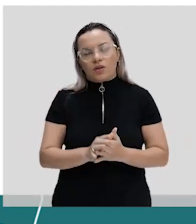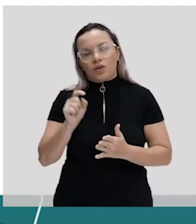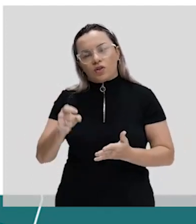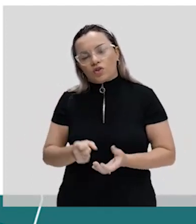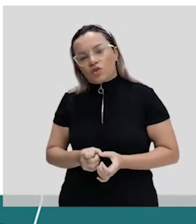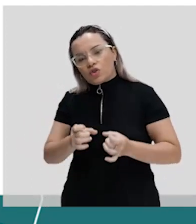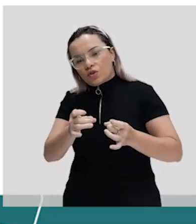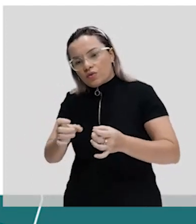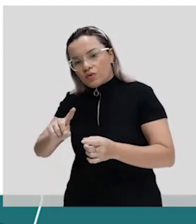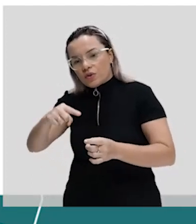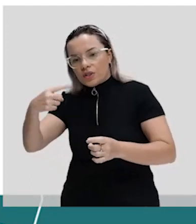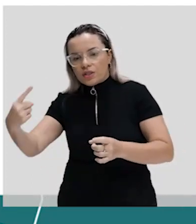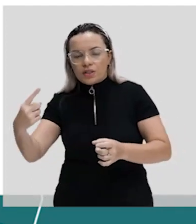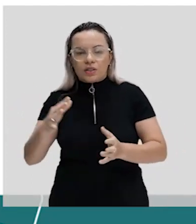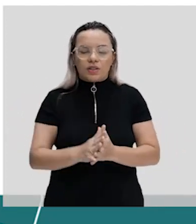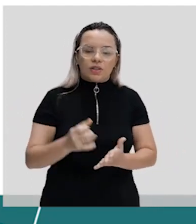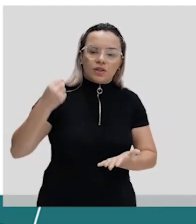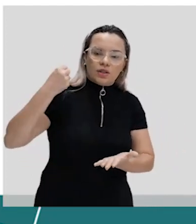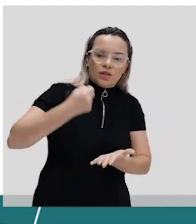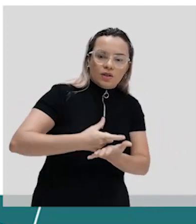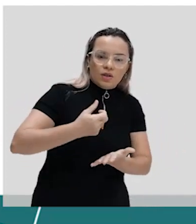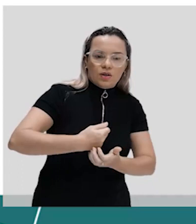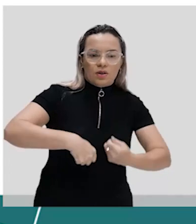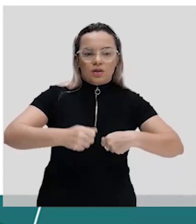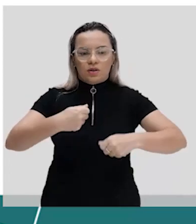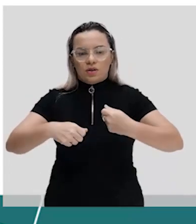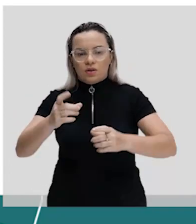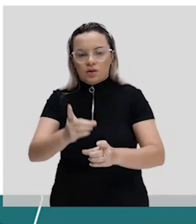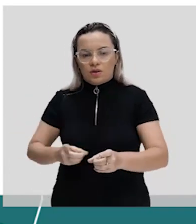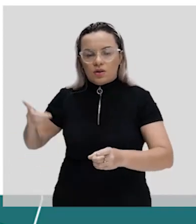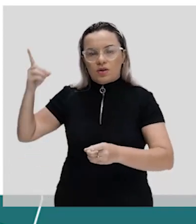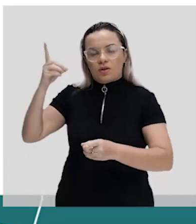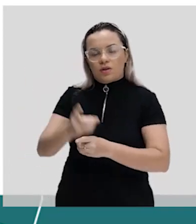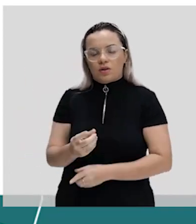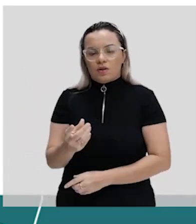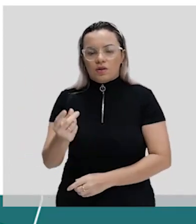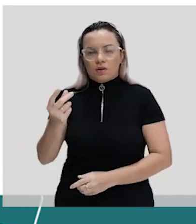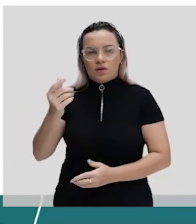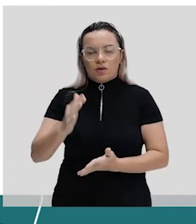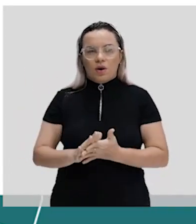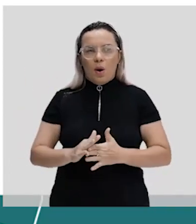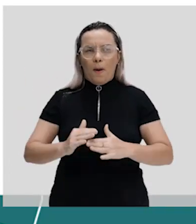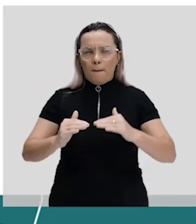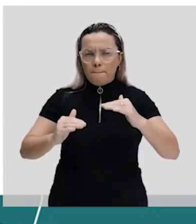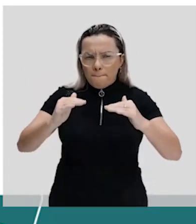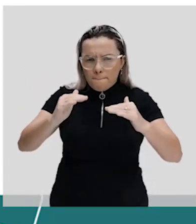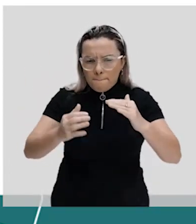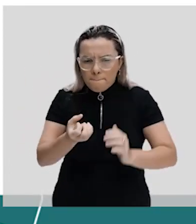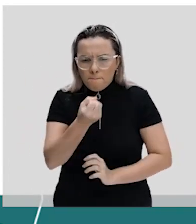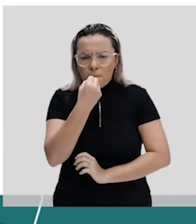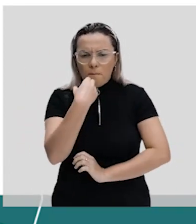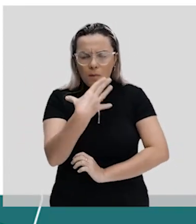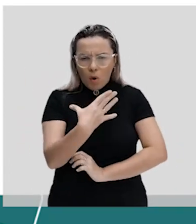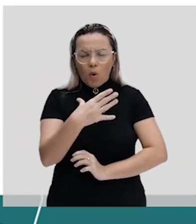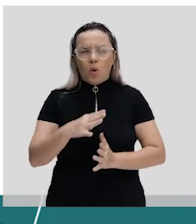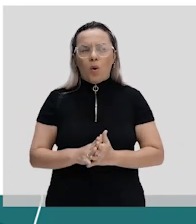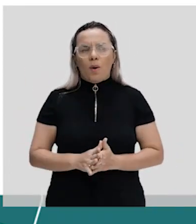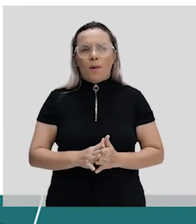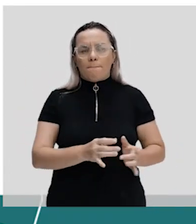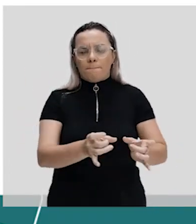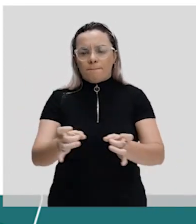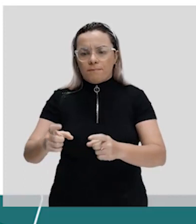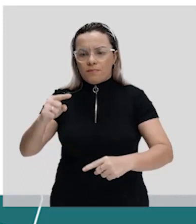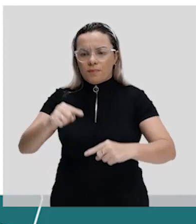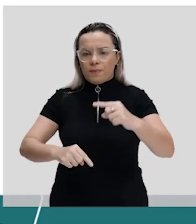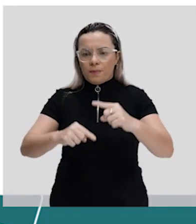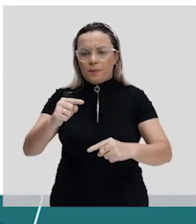e de demanda, os economistas encontraram o preço de equilíbrio de mercado, ou seja, quando